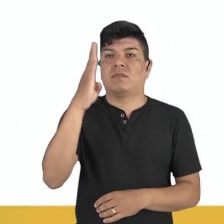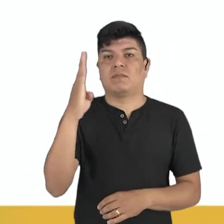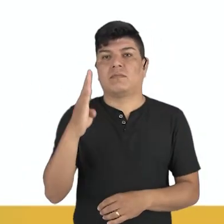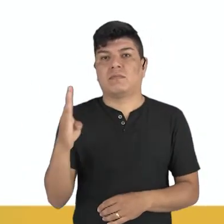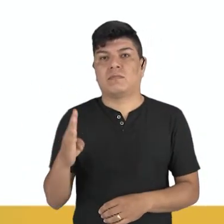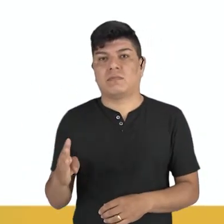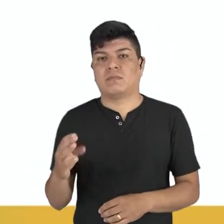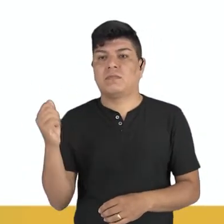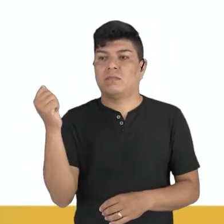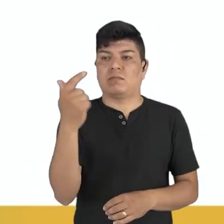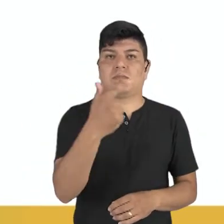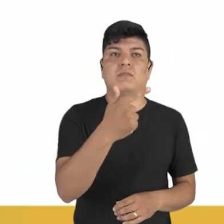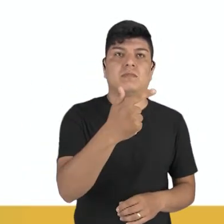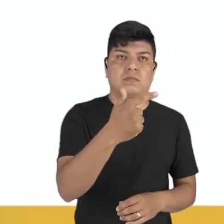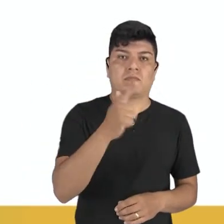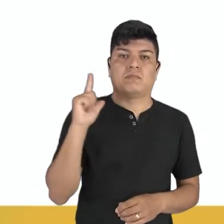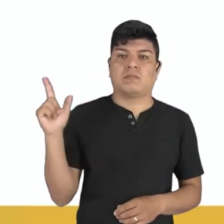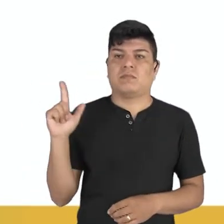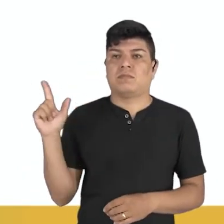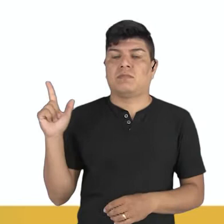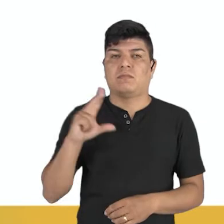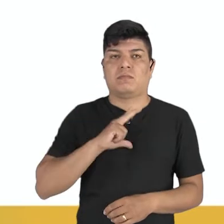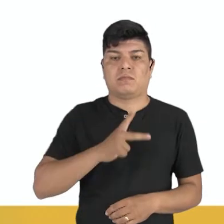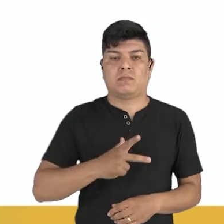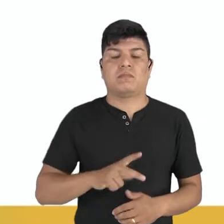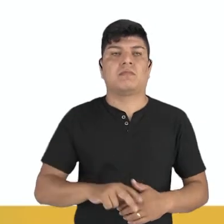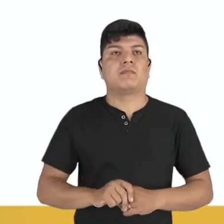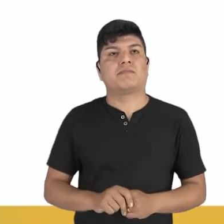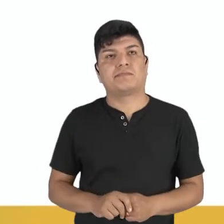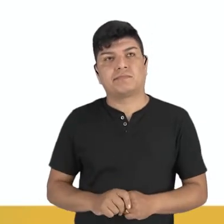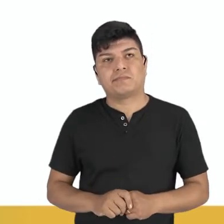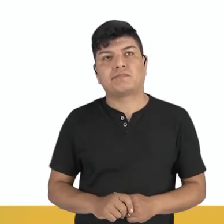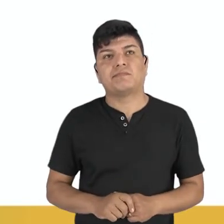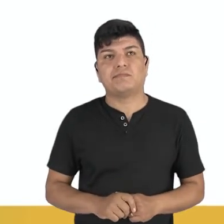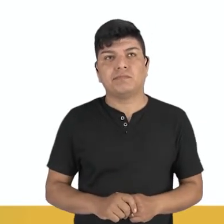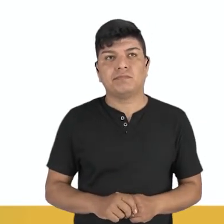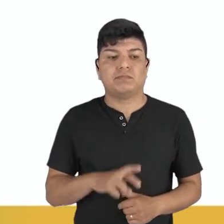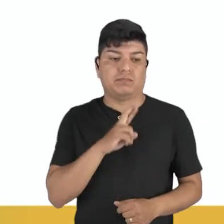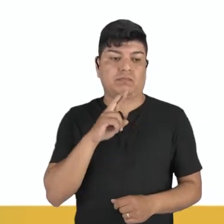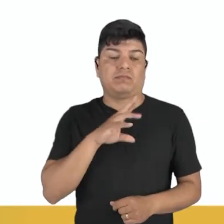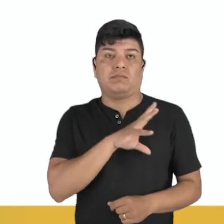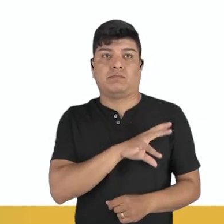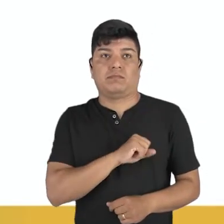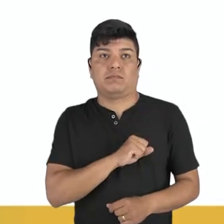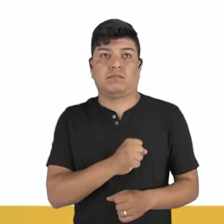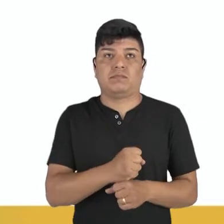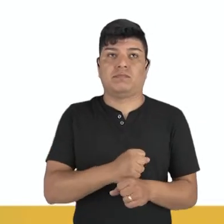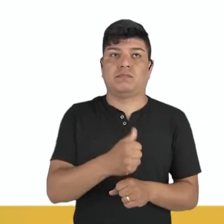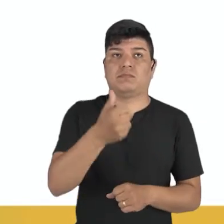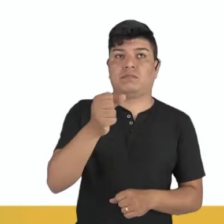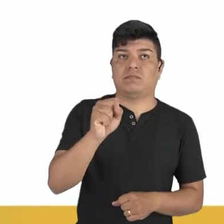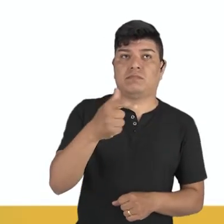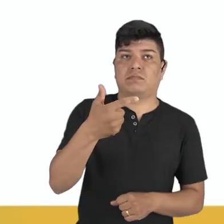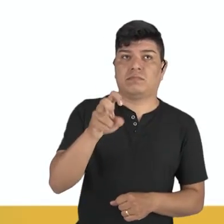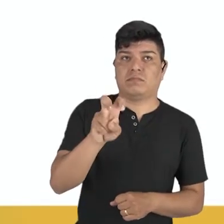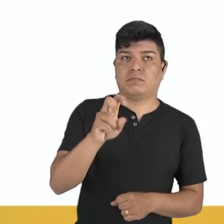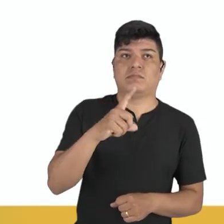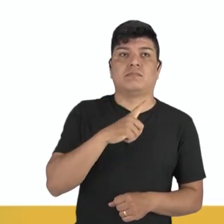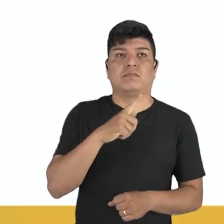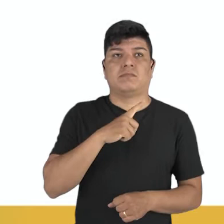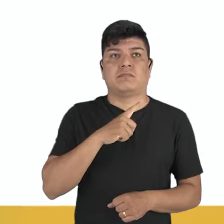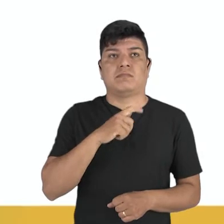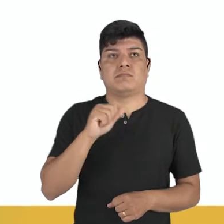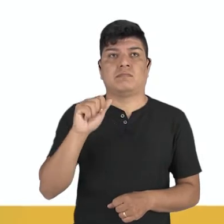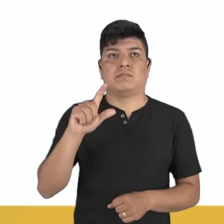Brasil do que mesmo da literatura de Portugal aí no romantismo em 1825 nós Ainda temos